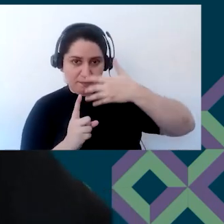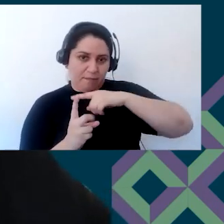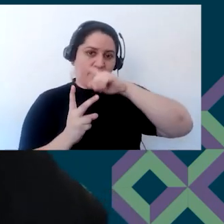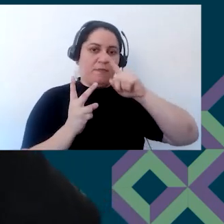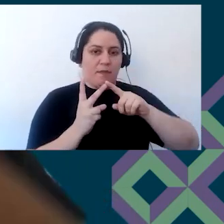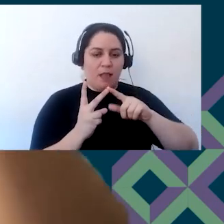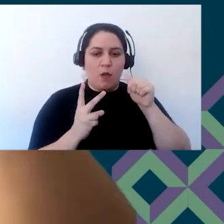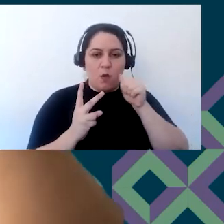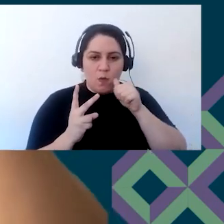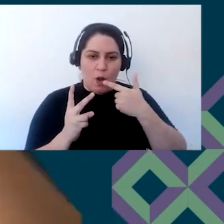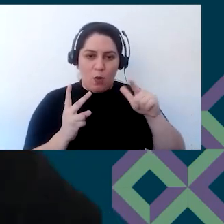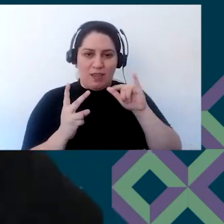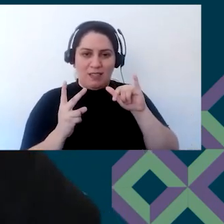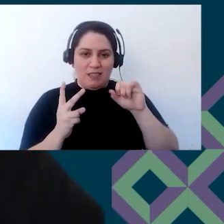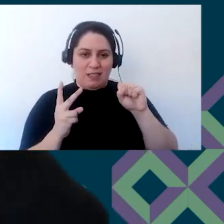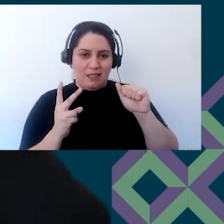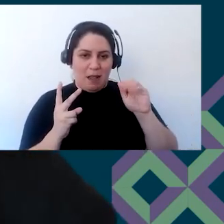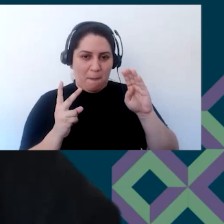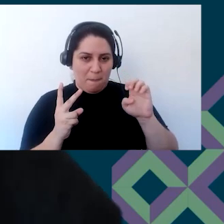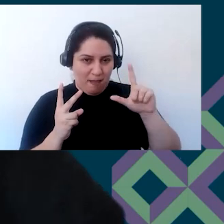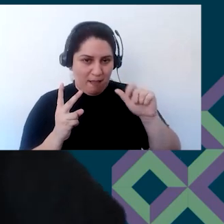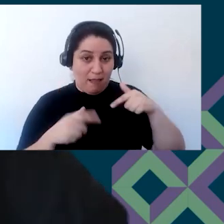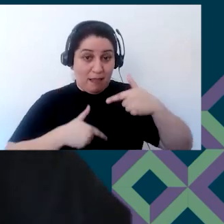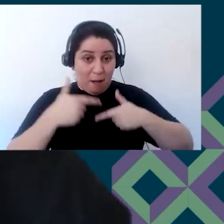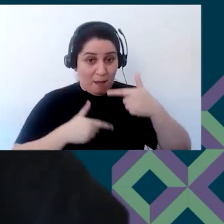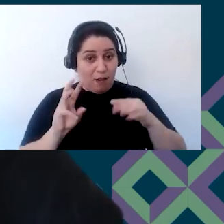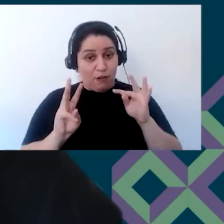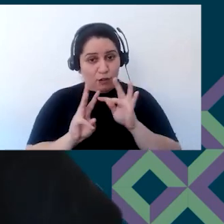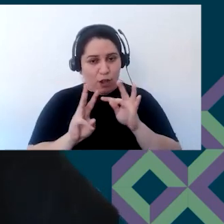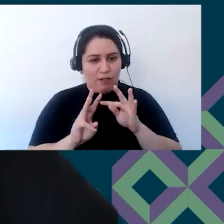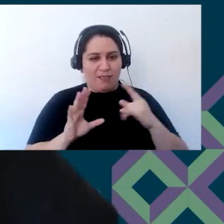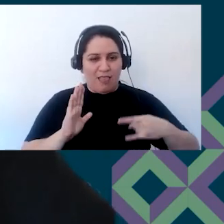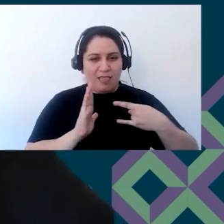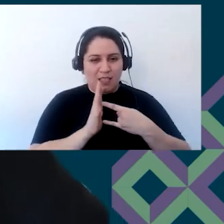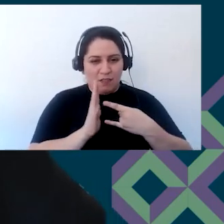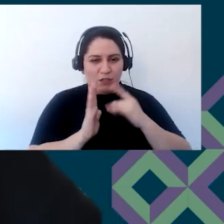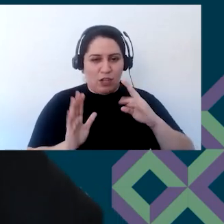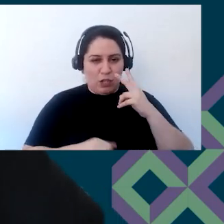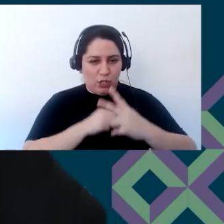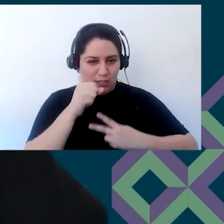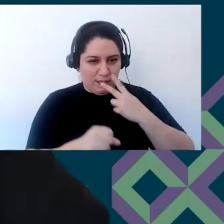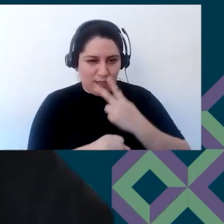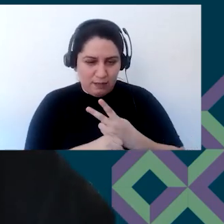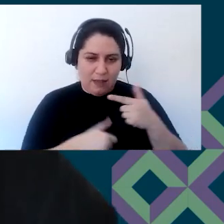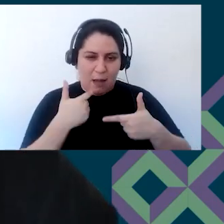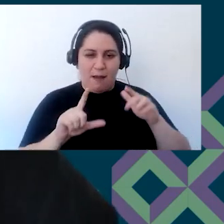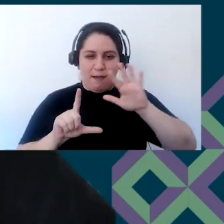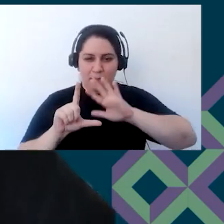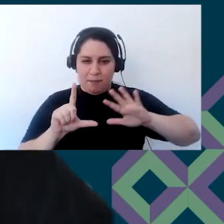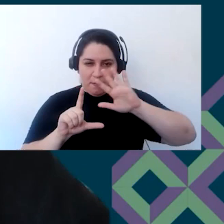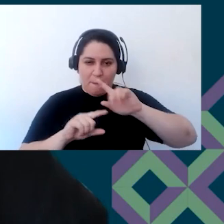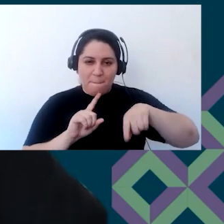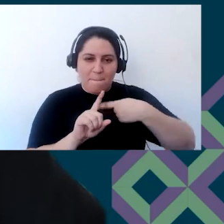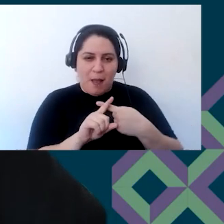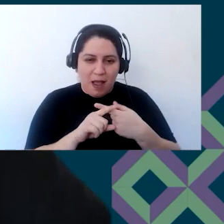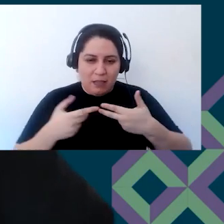na TOTWORKS há 2 anos. A Isabela atuou em projetos de back-end e de DevOps, e atualmente é líder técnica na tribo